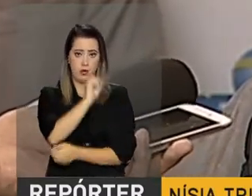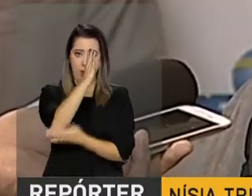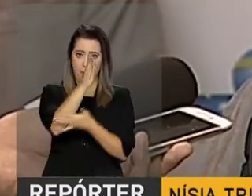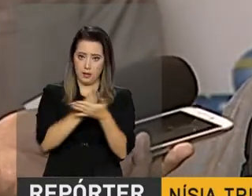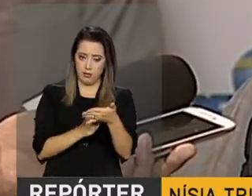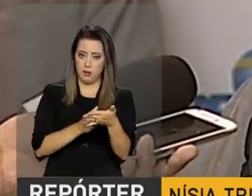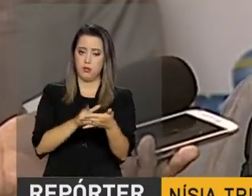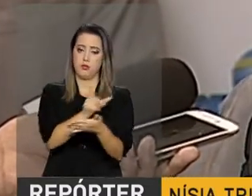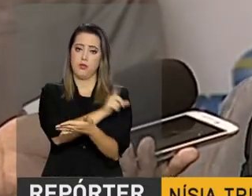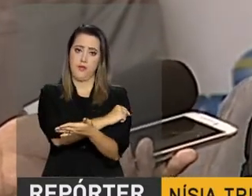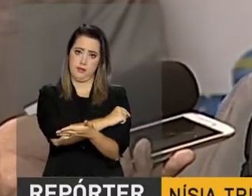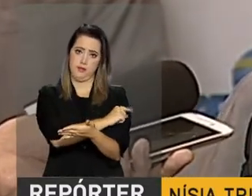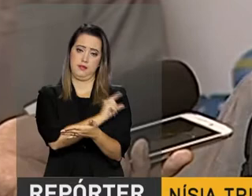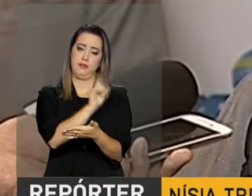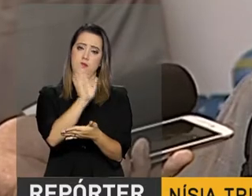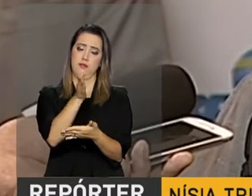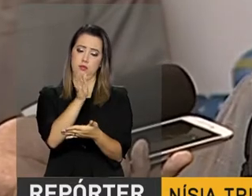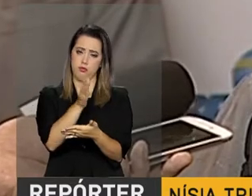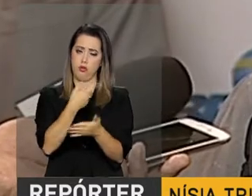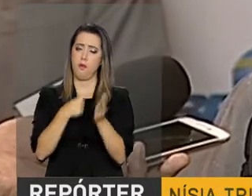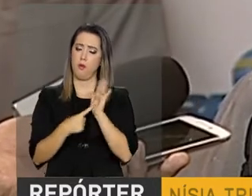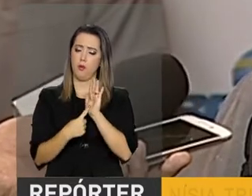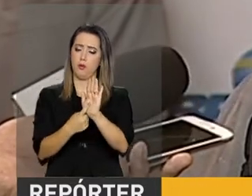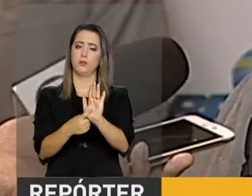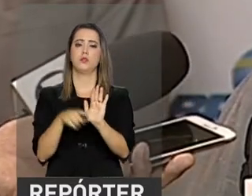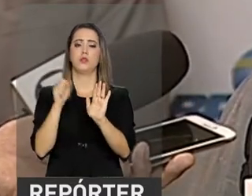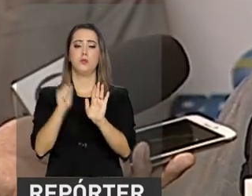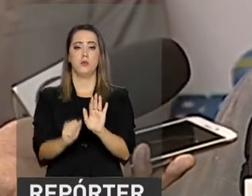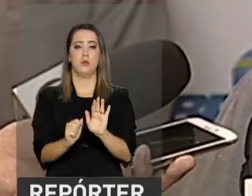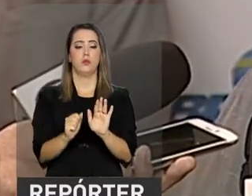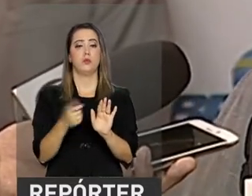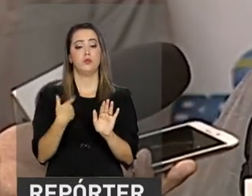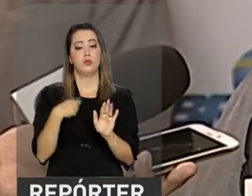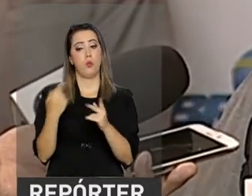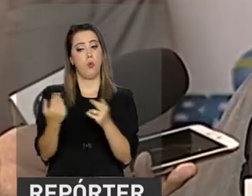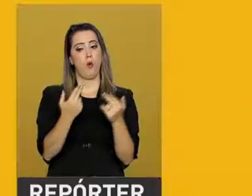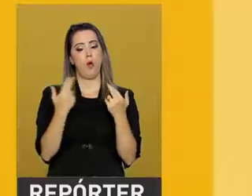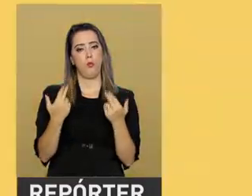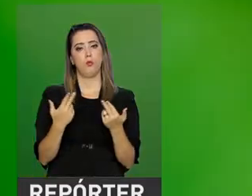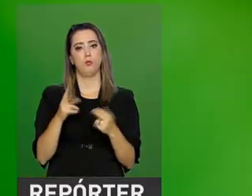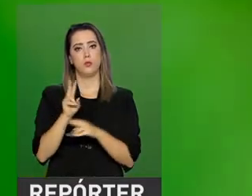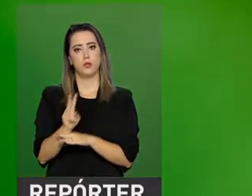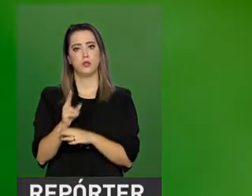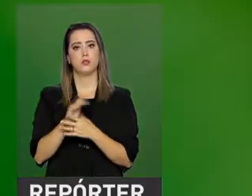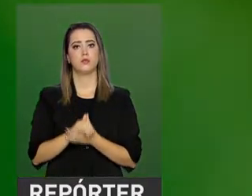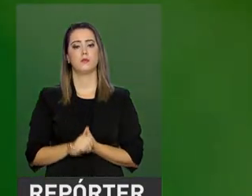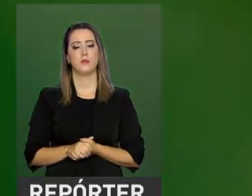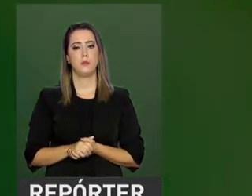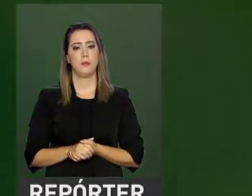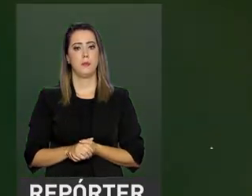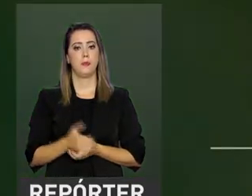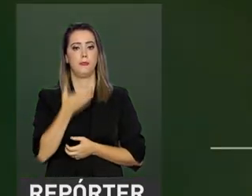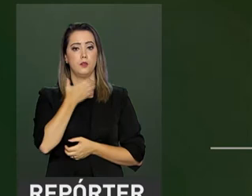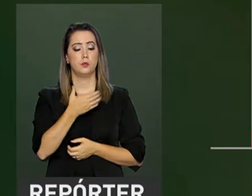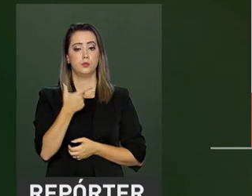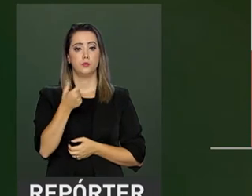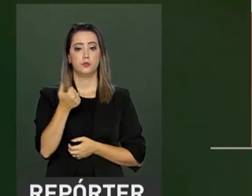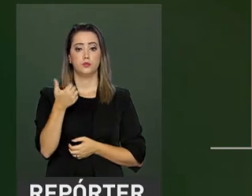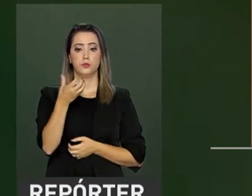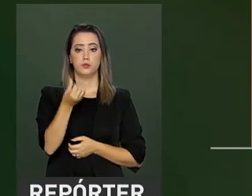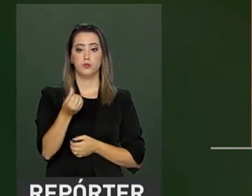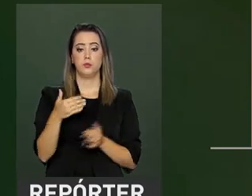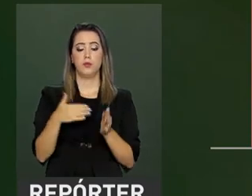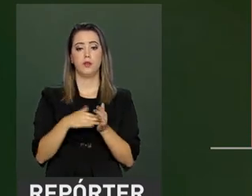demonstrando que a potência da vacina era equivalente entre dezembro de 2016 e